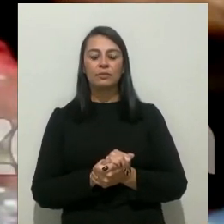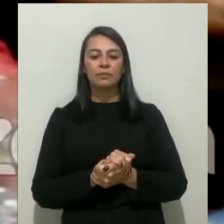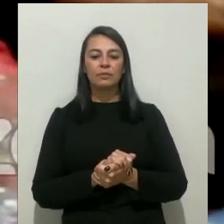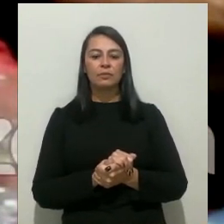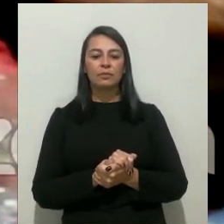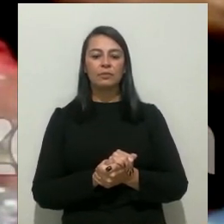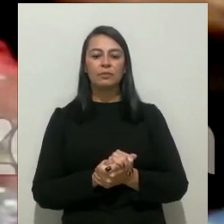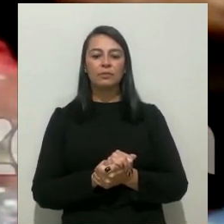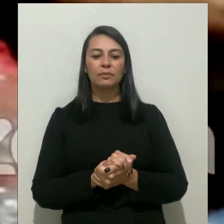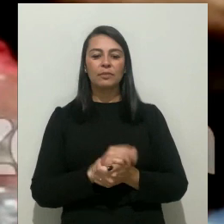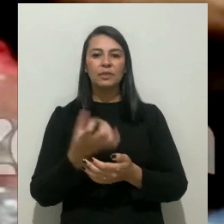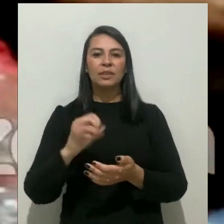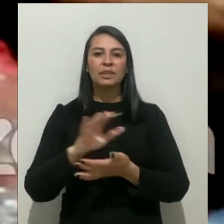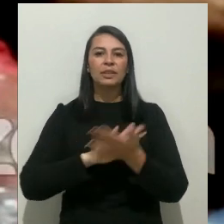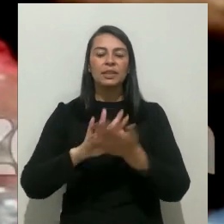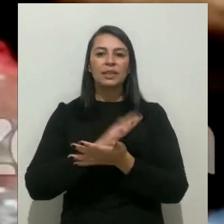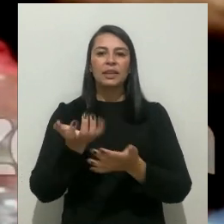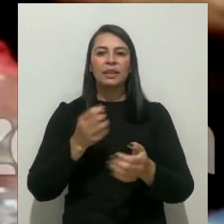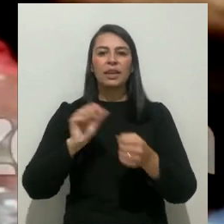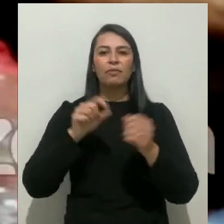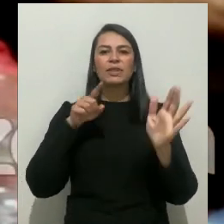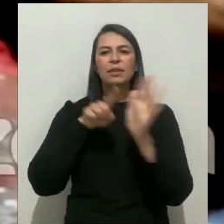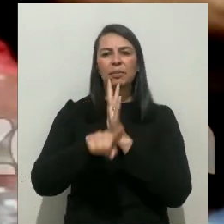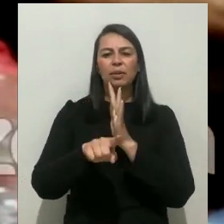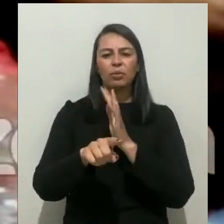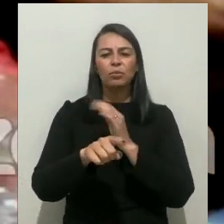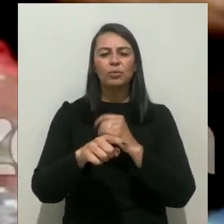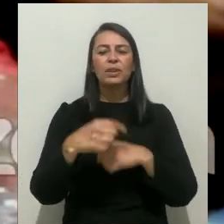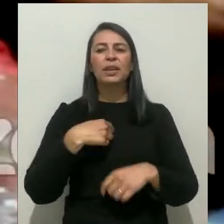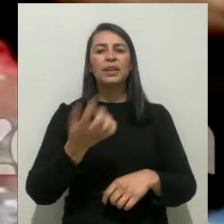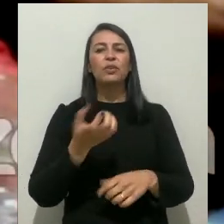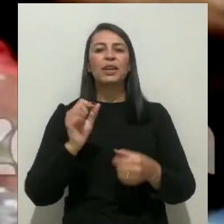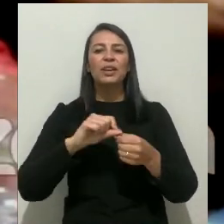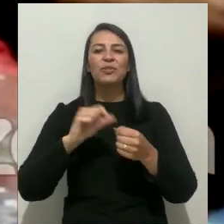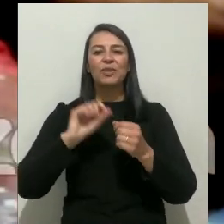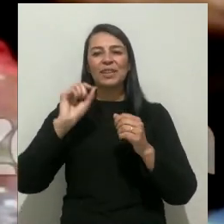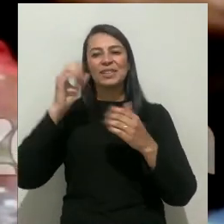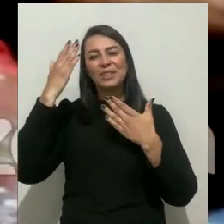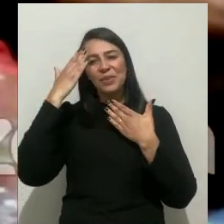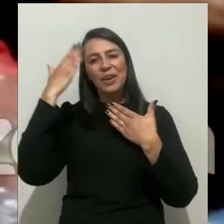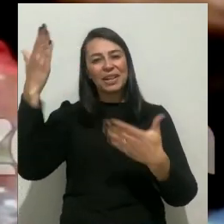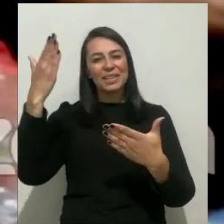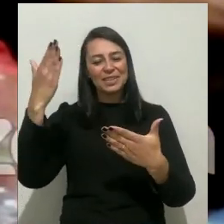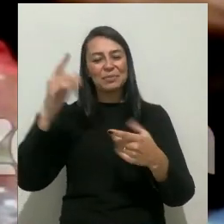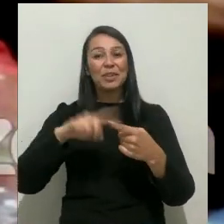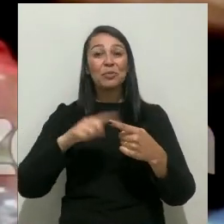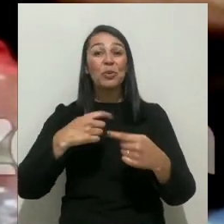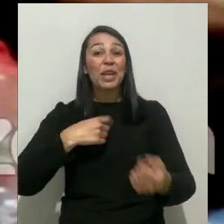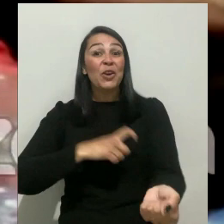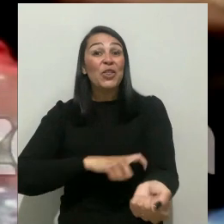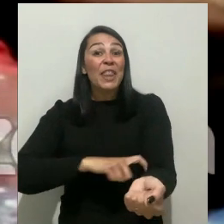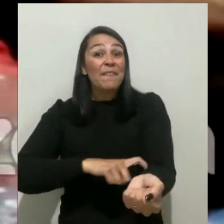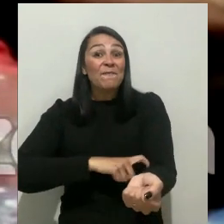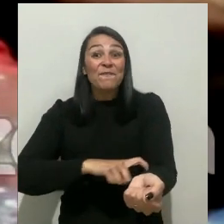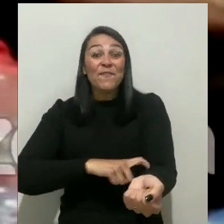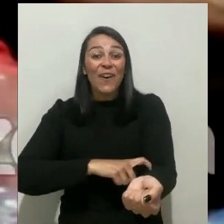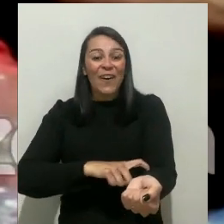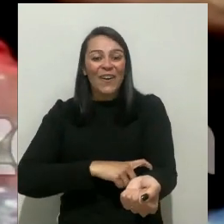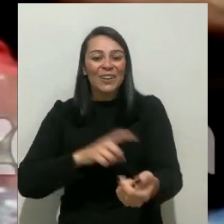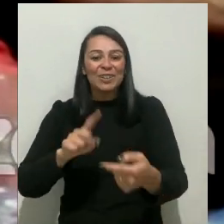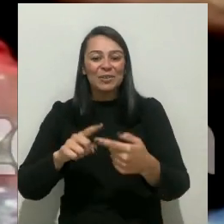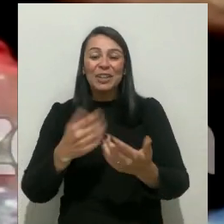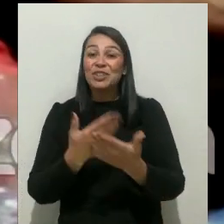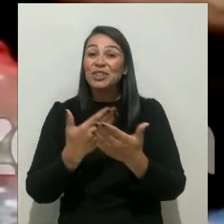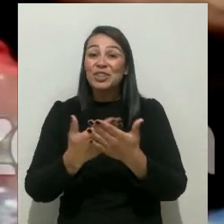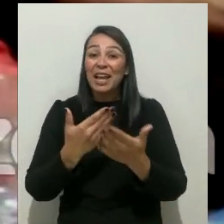Se ninguém tiver nenhuma pergunta, eu queria fazer um agradecimento tardio, porque eu fiquei tão nervosa de estar aqui. É engraçado, né? A gente dá